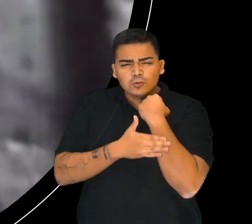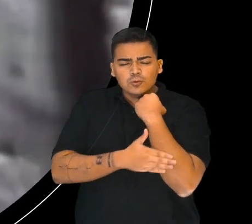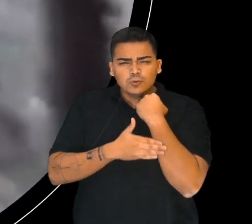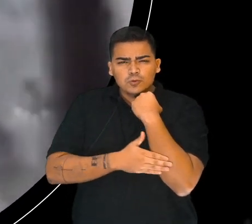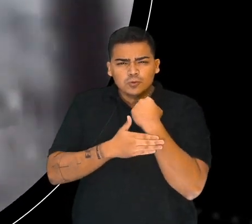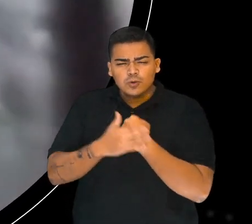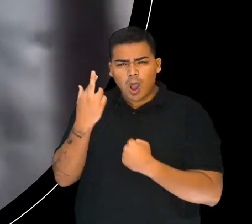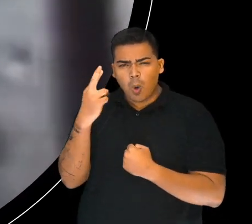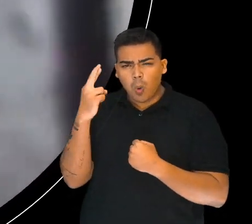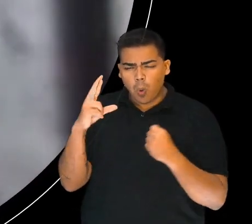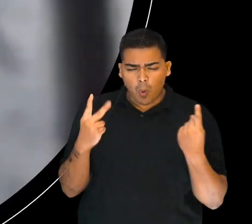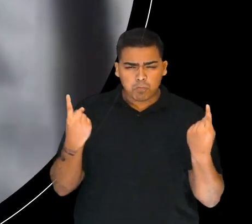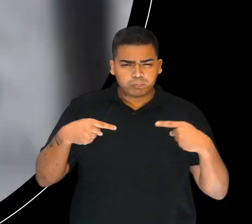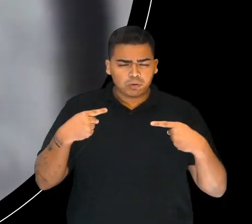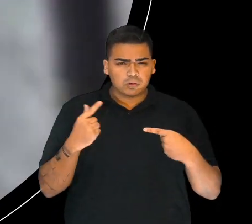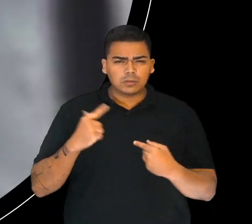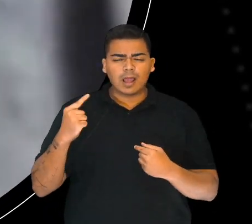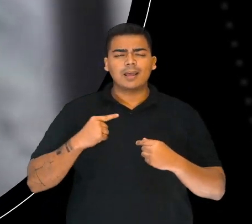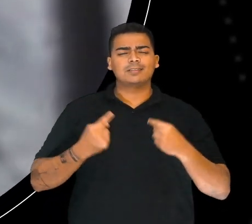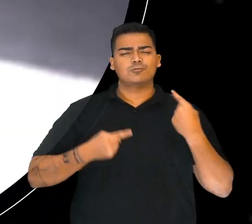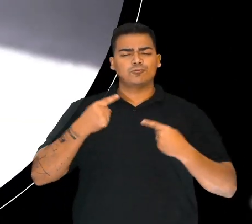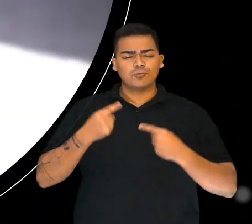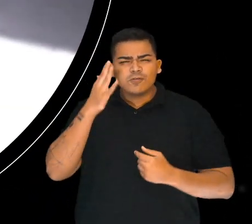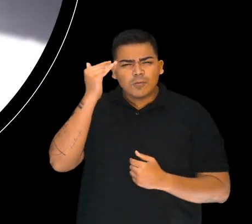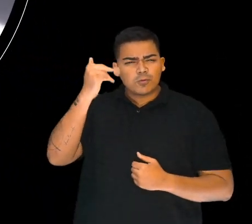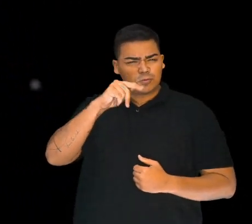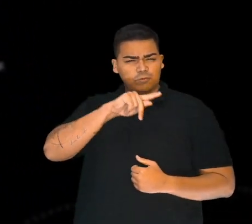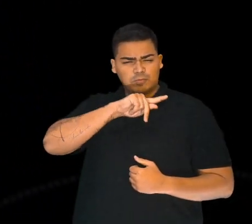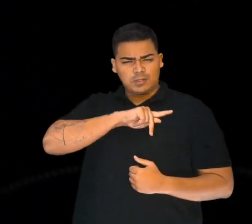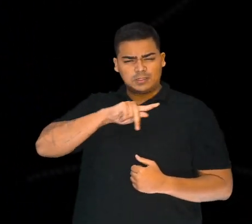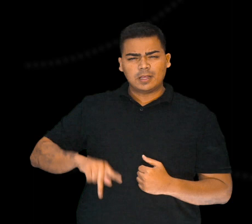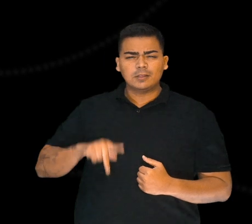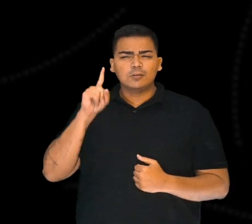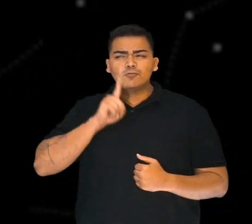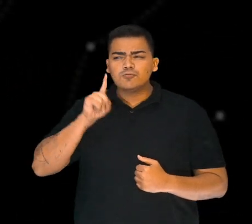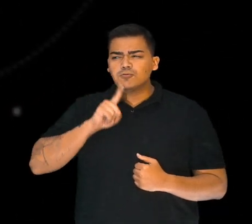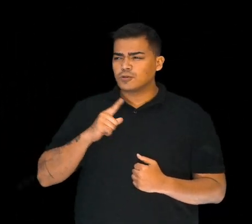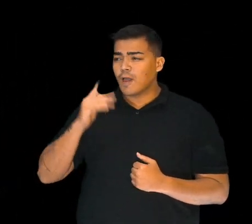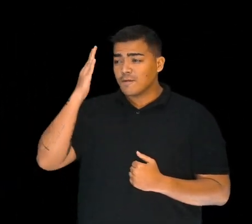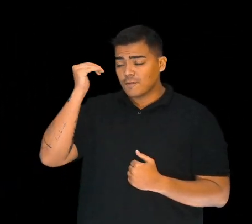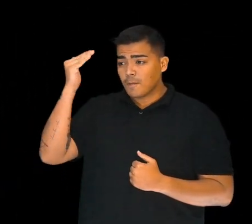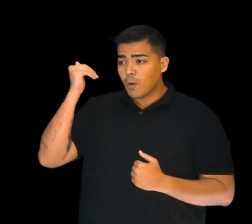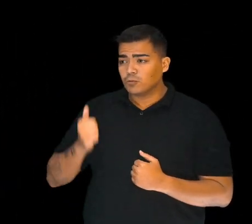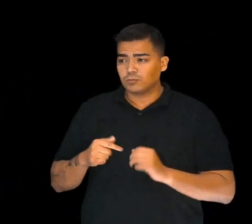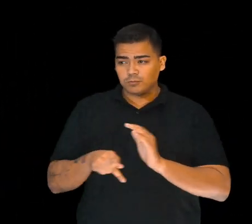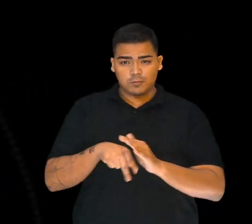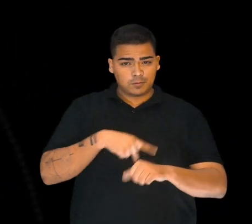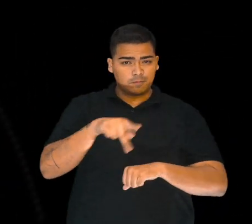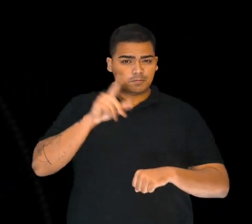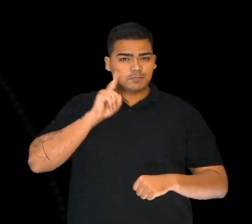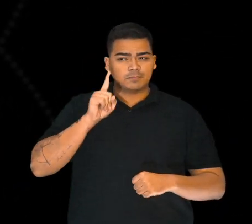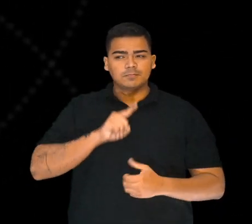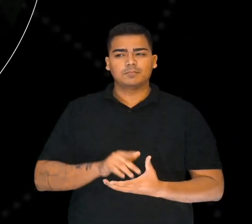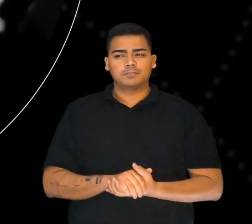E isso começou em 62, aquele discurso famoso do Kennedy, que é muito marcante para a inovação americana, né? We